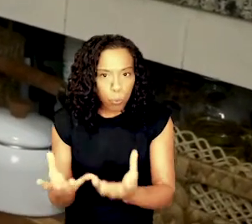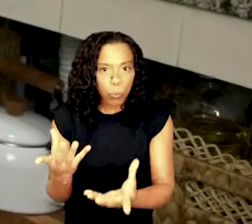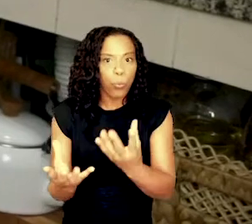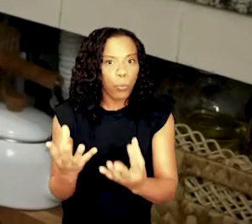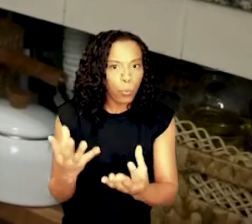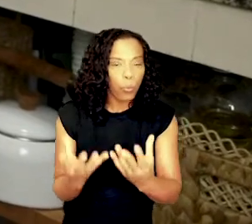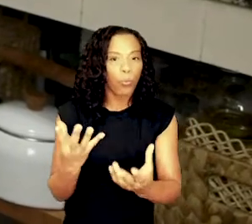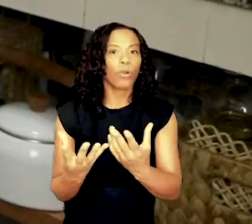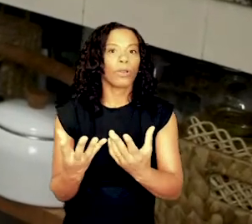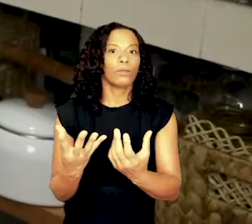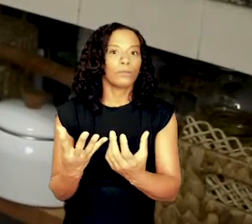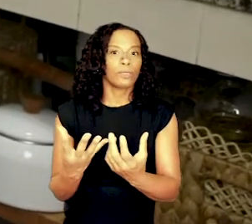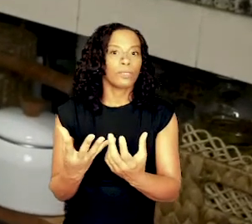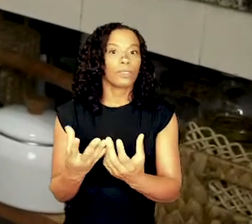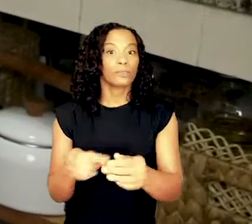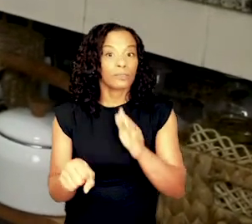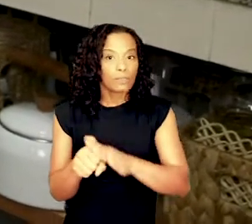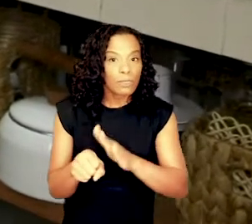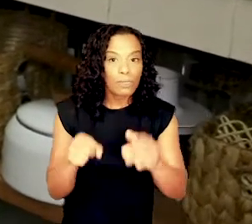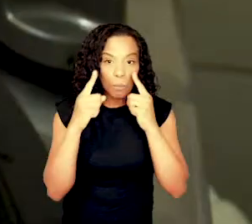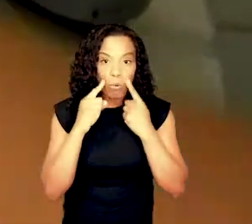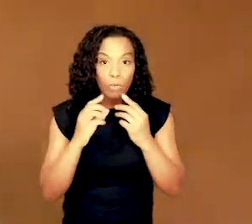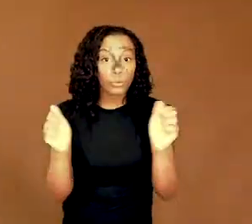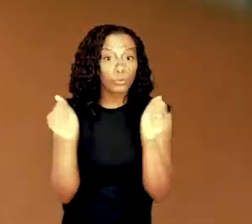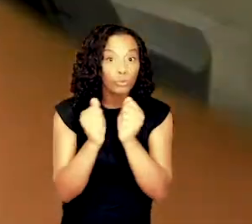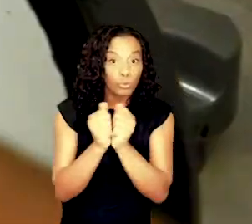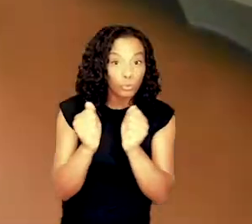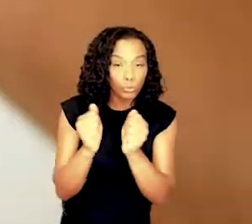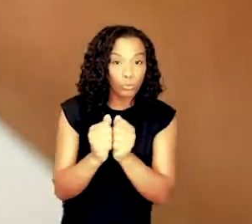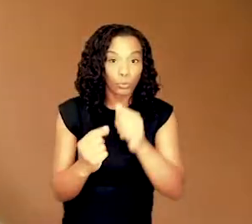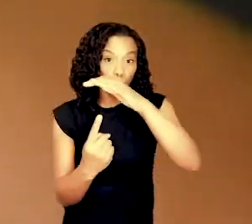fique bem tostadinho, então a cebola vai chegar junto com o cogumelo.